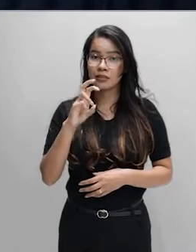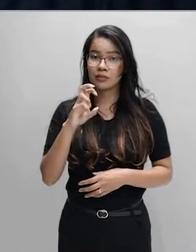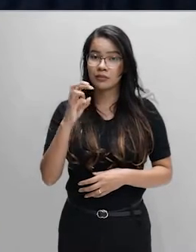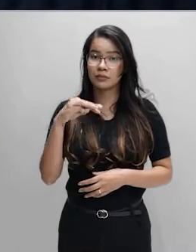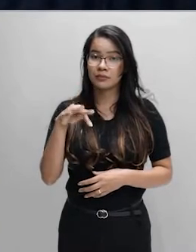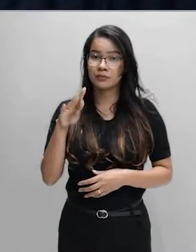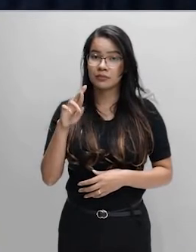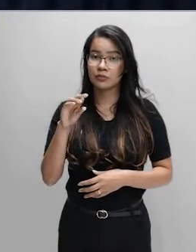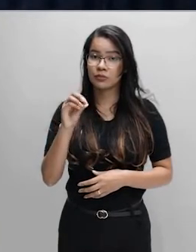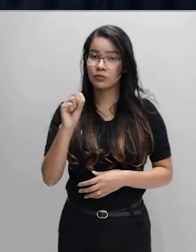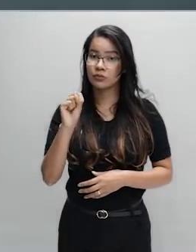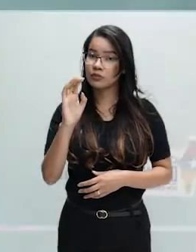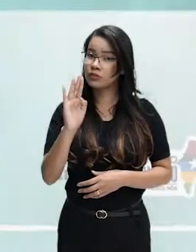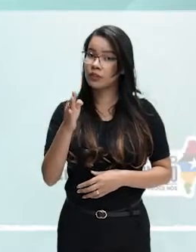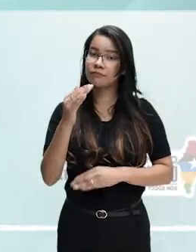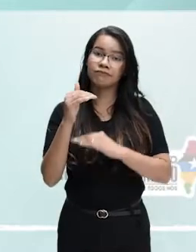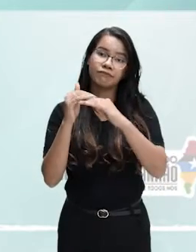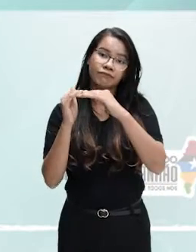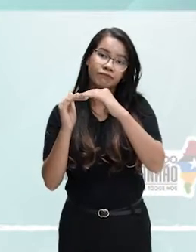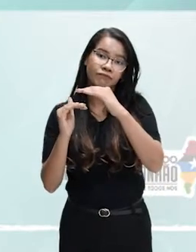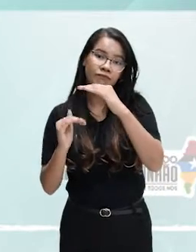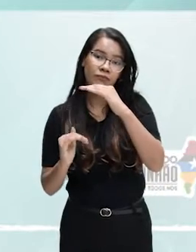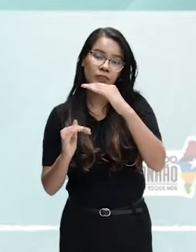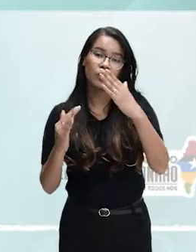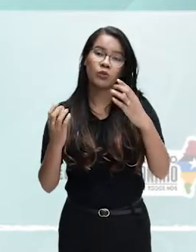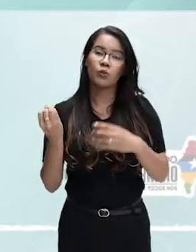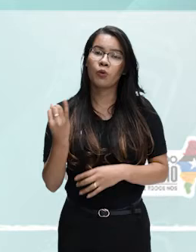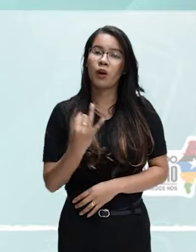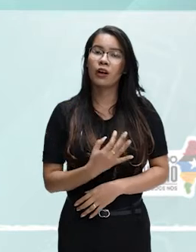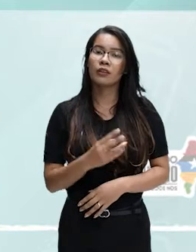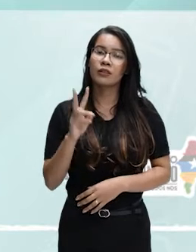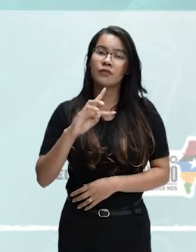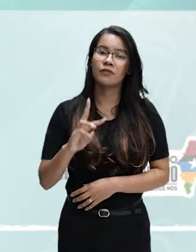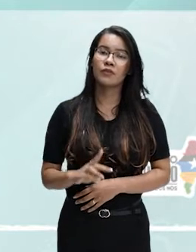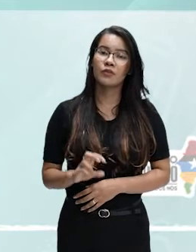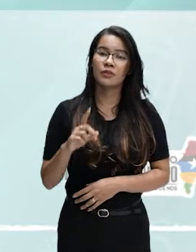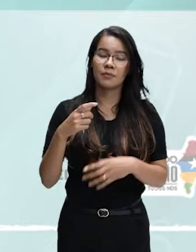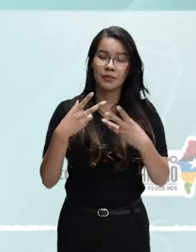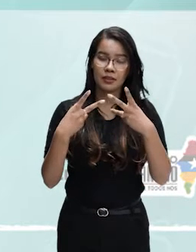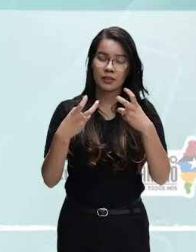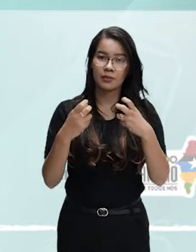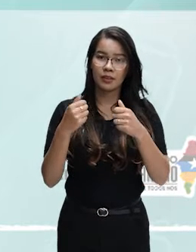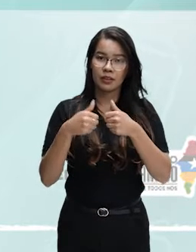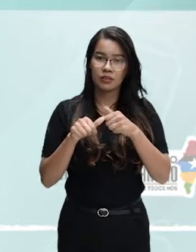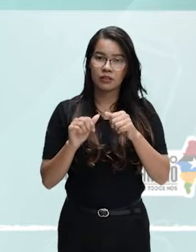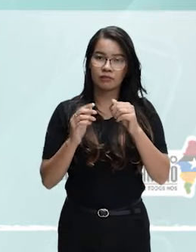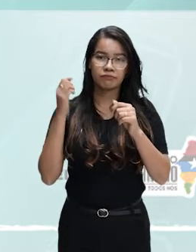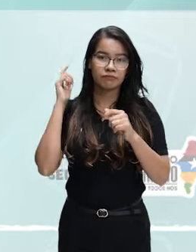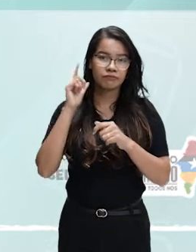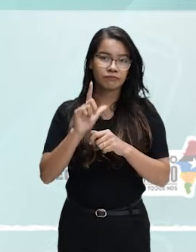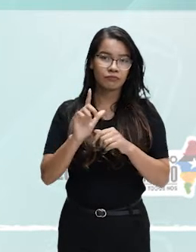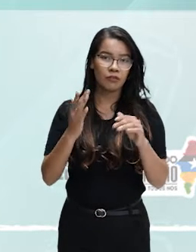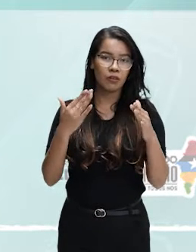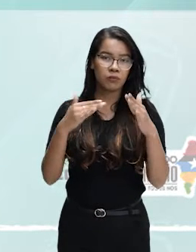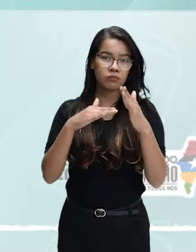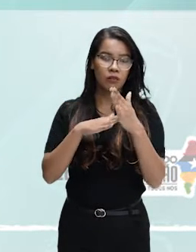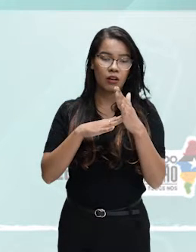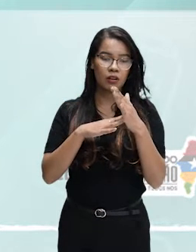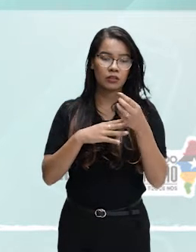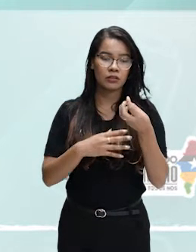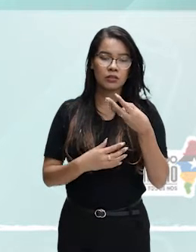altura. Tá? Então, quantas vezes você está percebendo aqui que ele está atingindo 35 metros? Ele